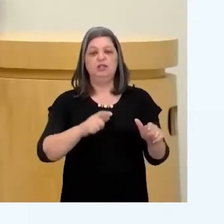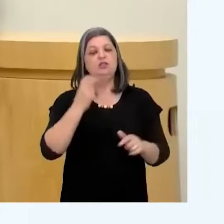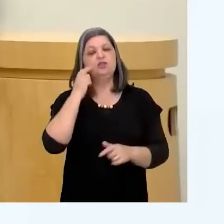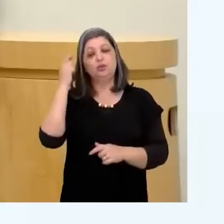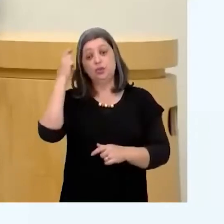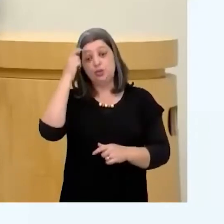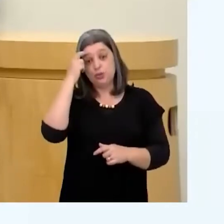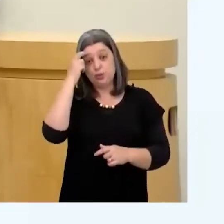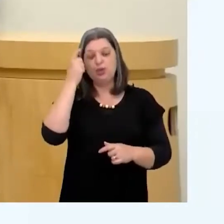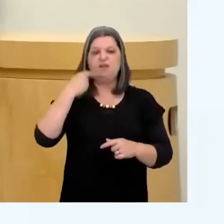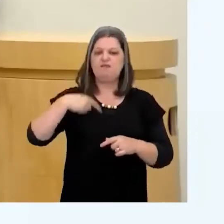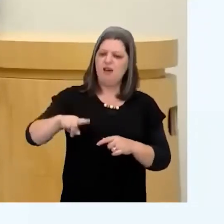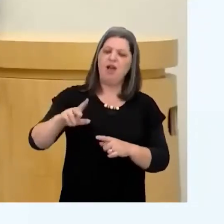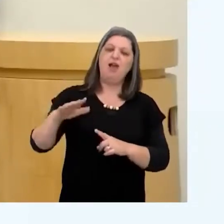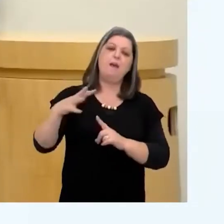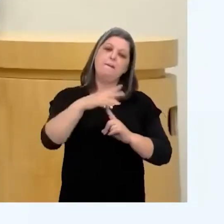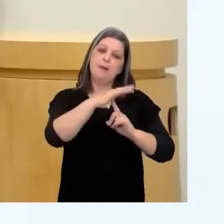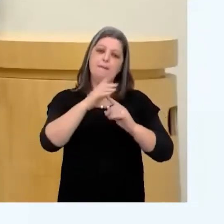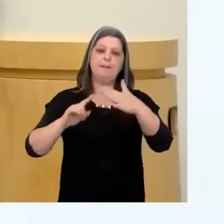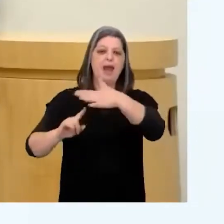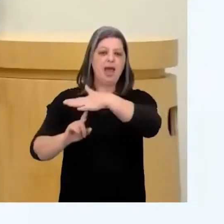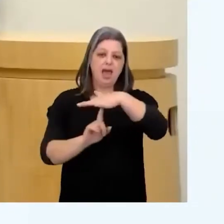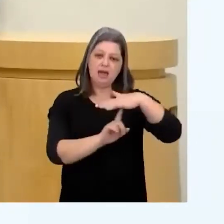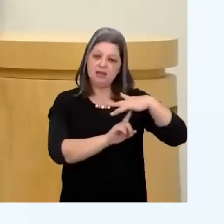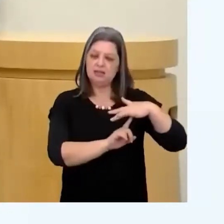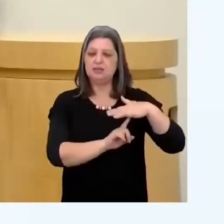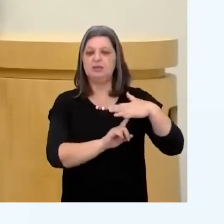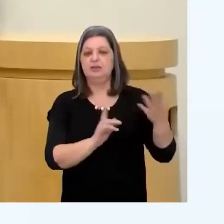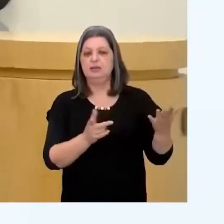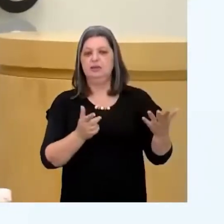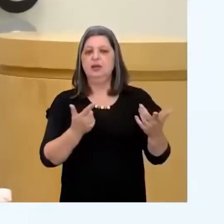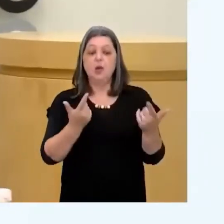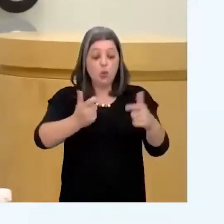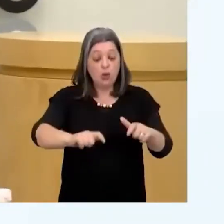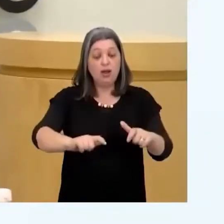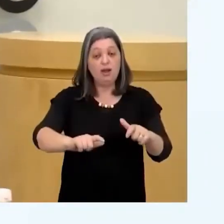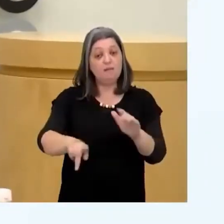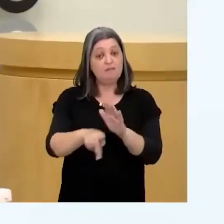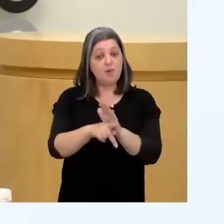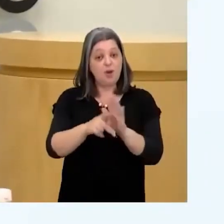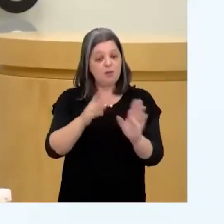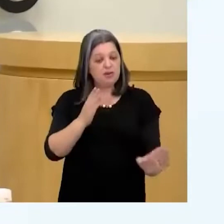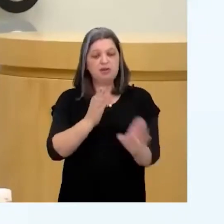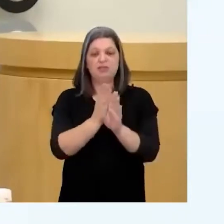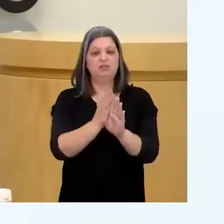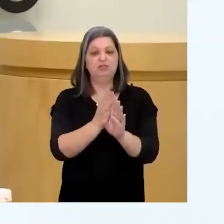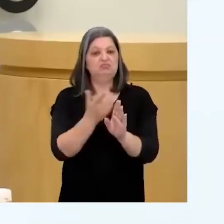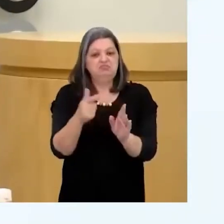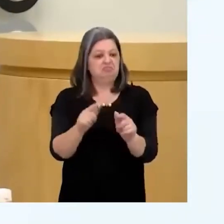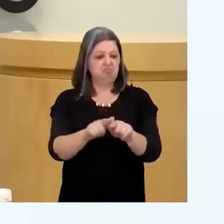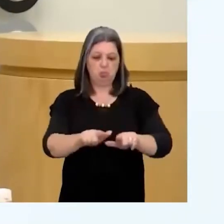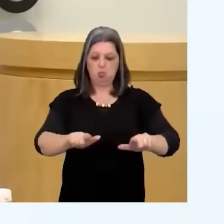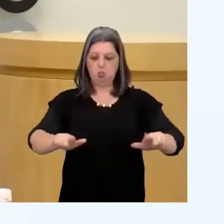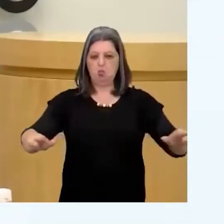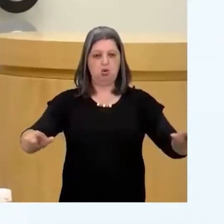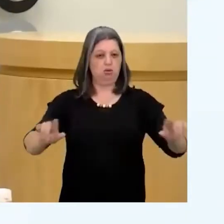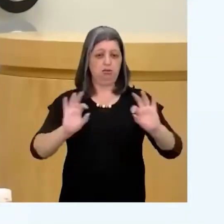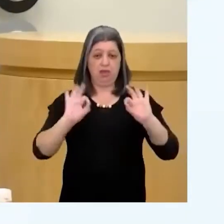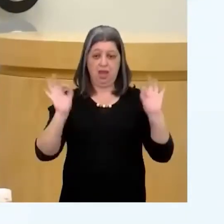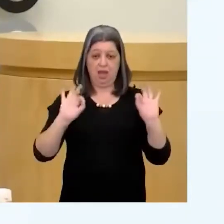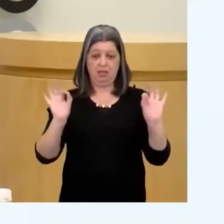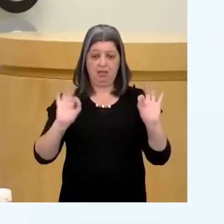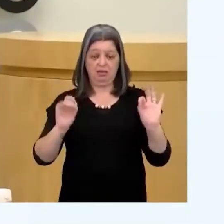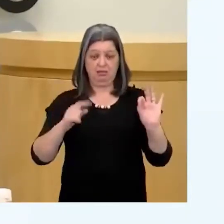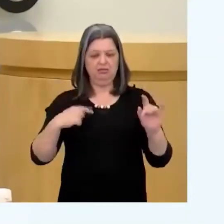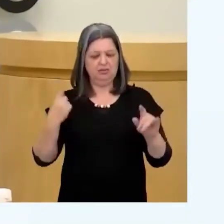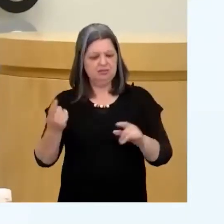lugar, né? Vai para a praça, vai para o parque. E a praça foi o lugar que a gente encontrou, que não tinha ninguém, não tinha dono. E falaram, é aqui que nós vamos